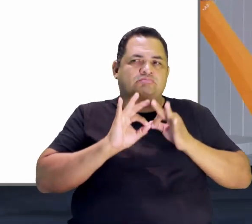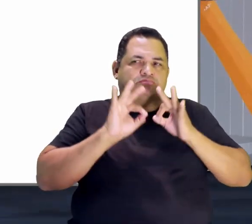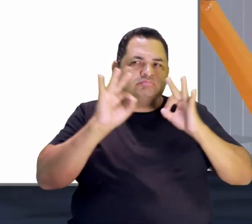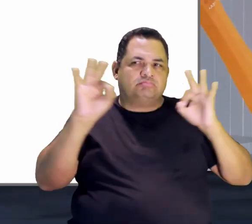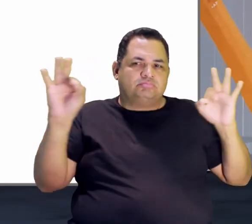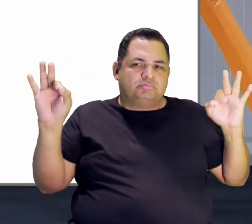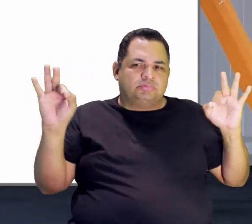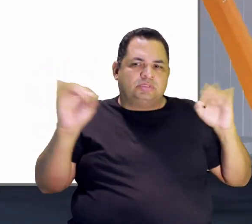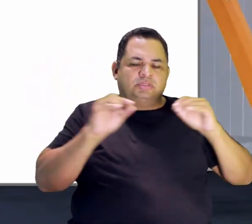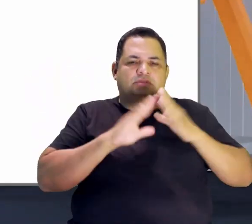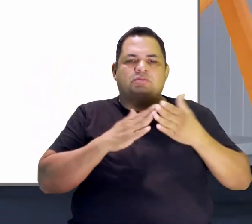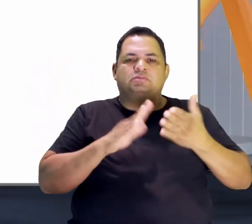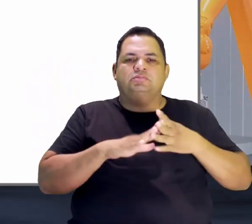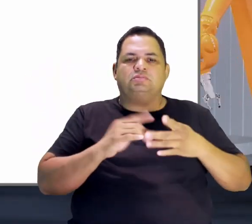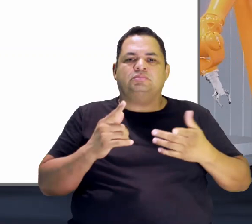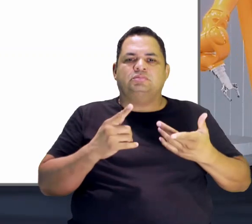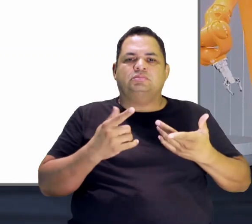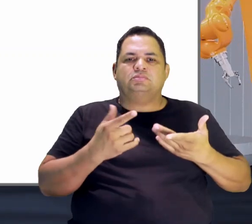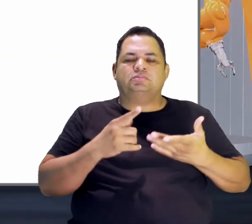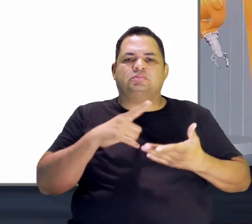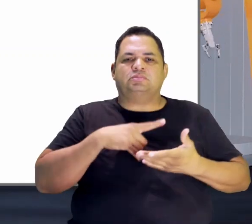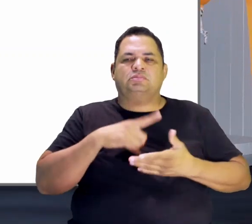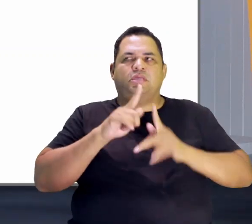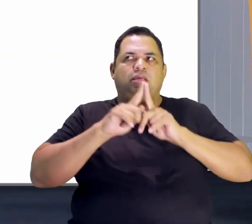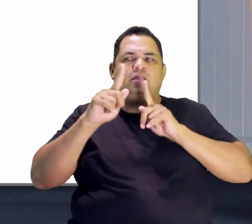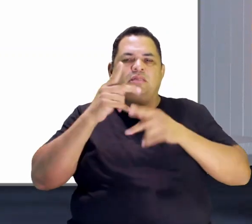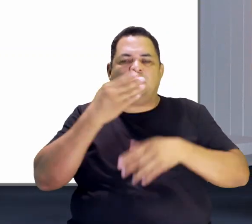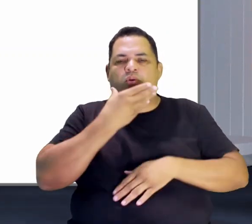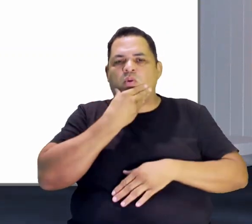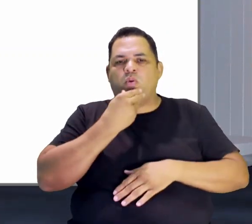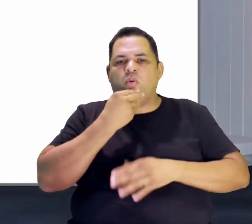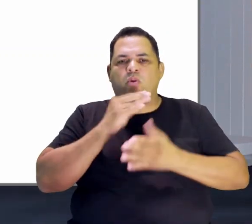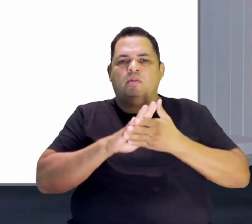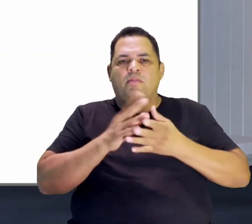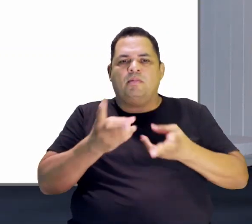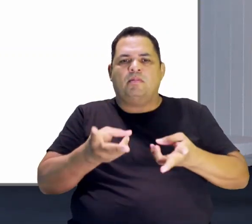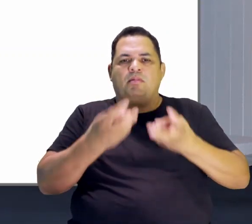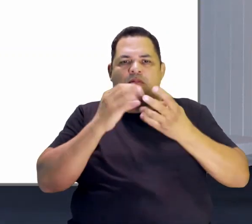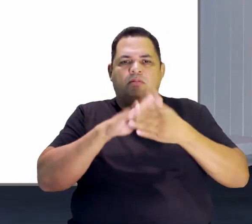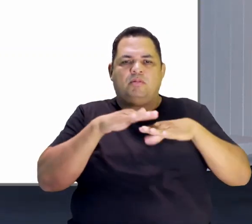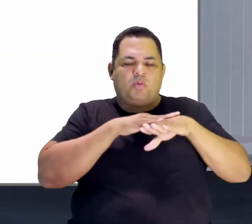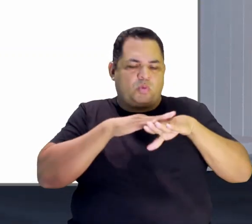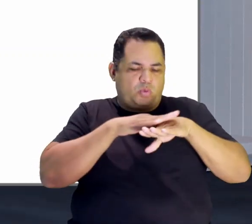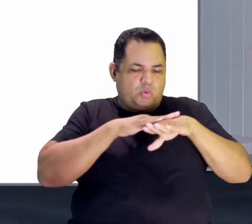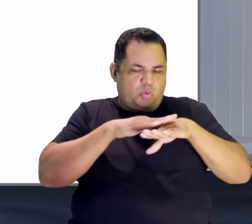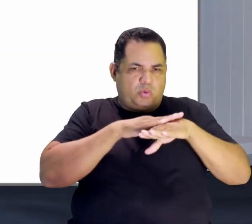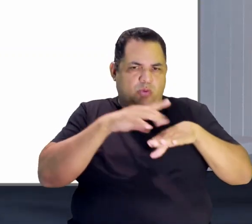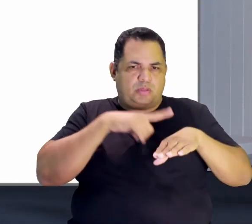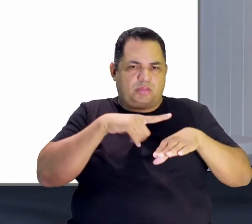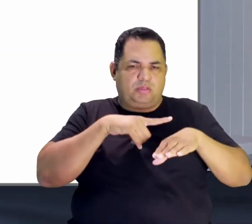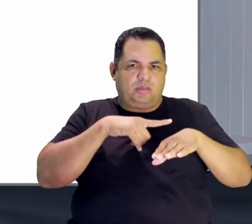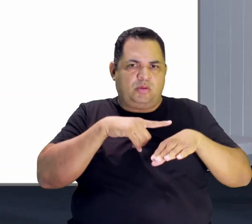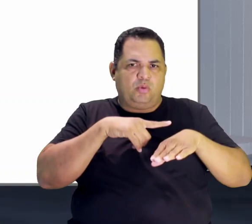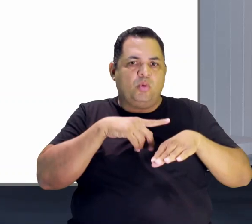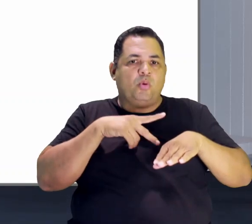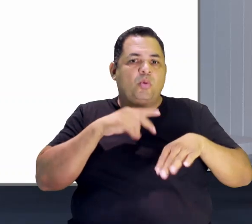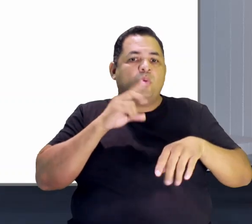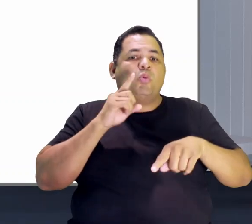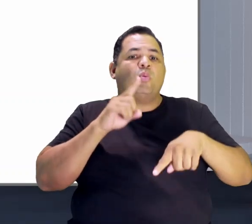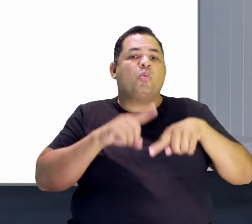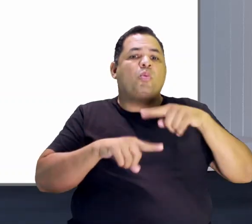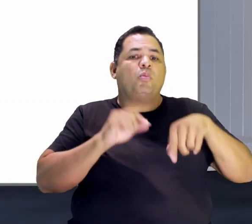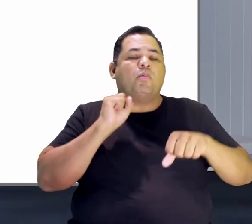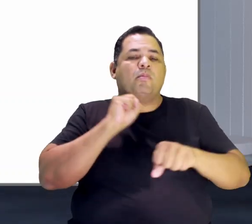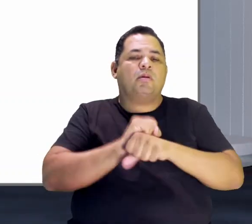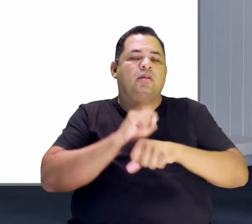você diminuísse o atrito. E aí Galileu percebe, na verdade, que é o atrito que fazia o corpo parar, depois